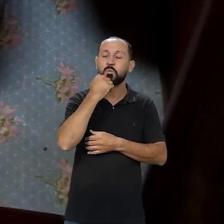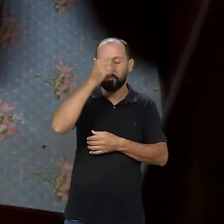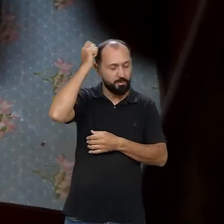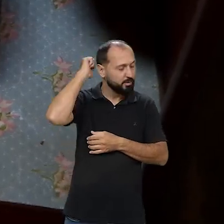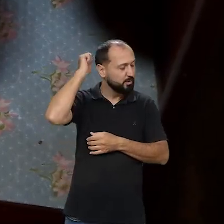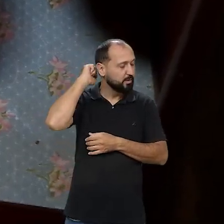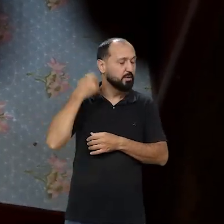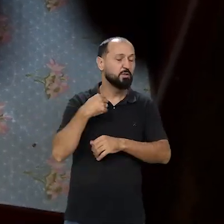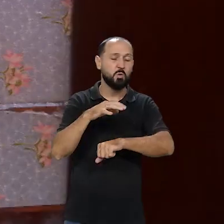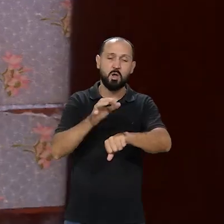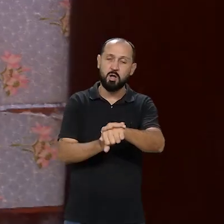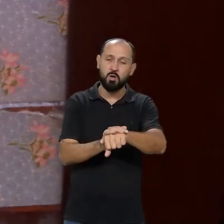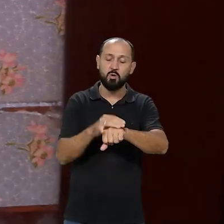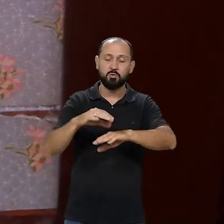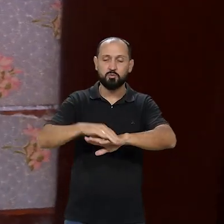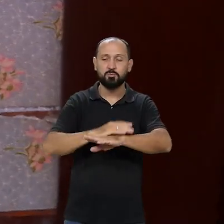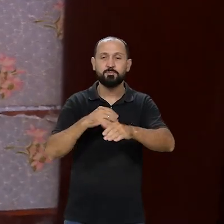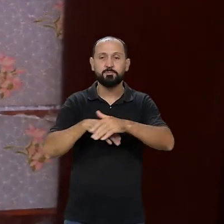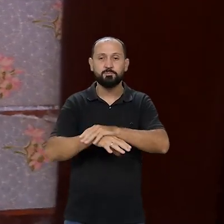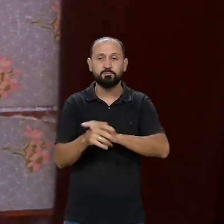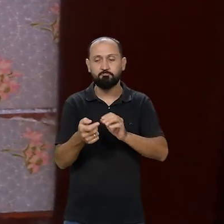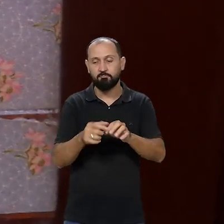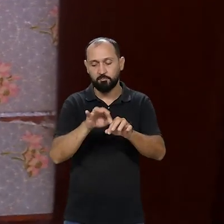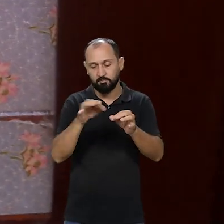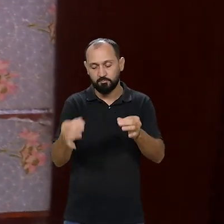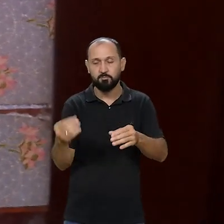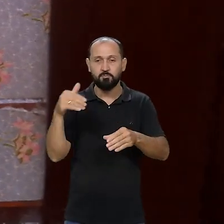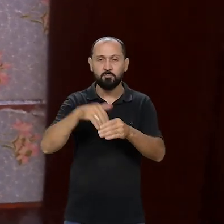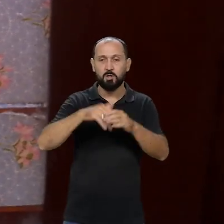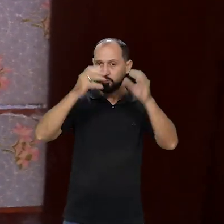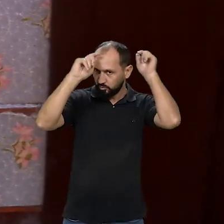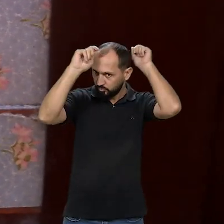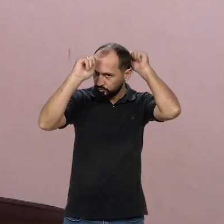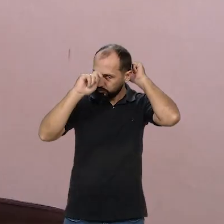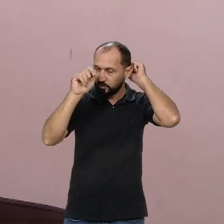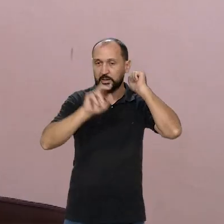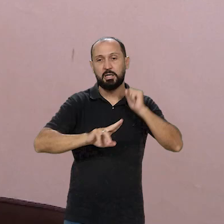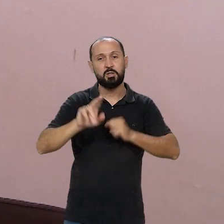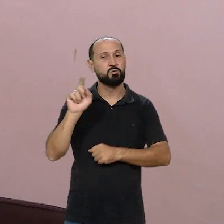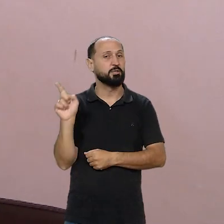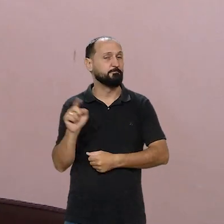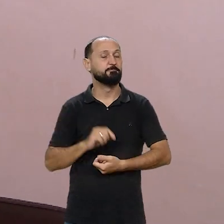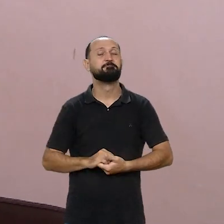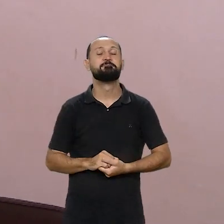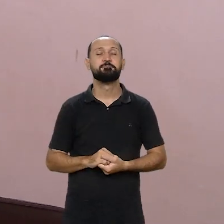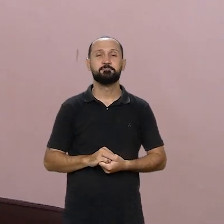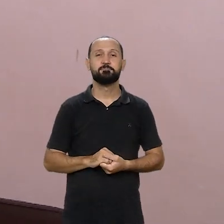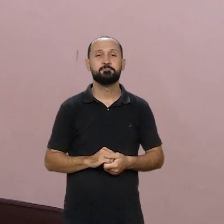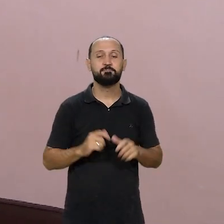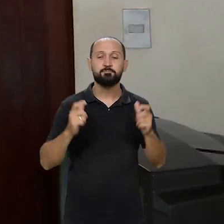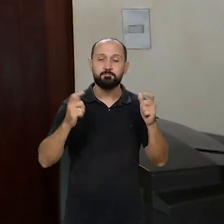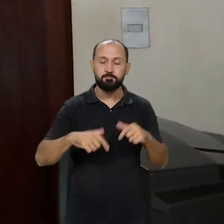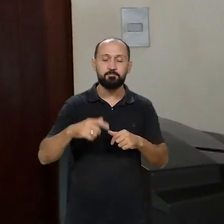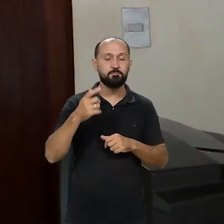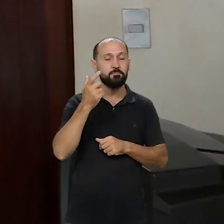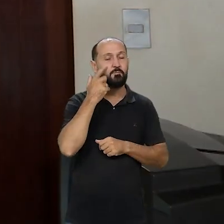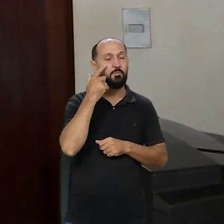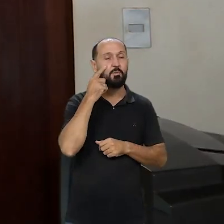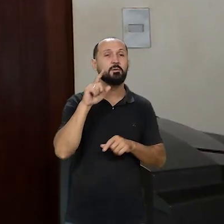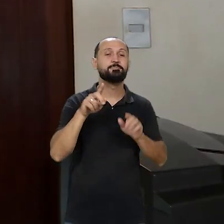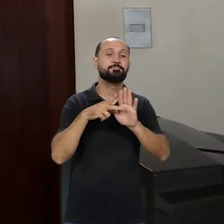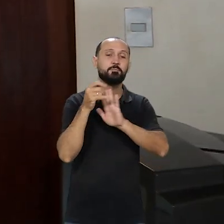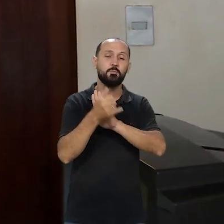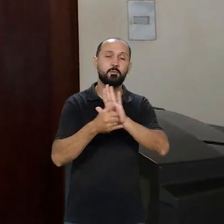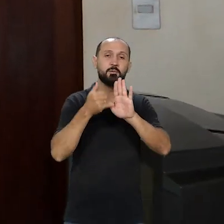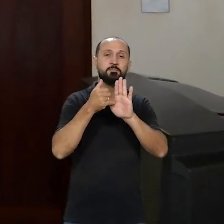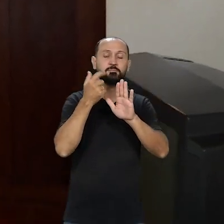pente, relógio, sapatos, porta-moedas e chapéu usados pelo poeta. No ambiente também é